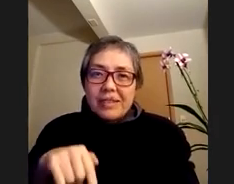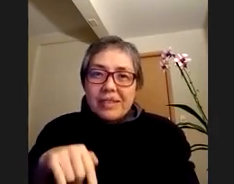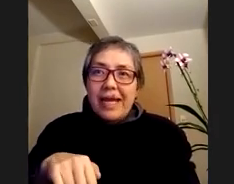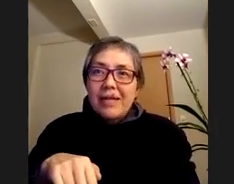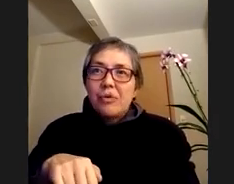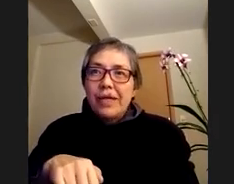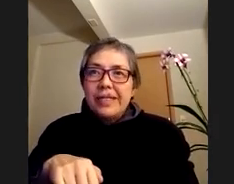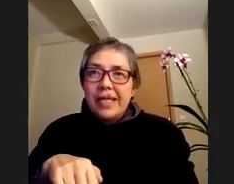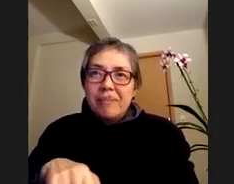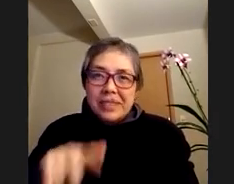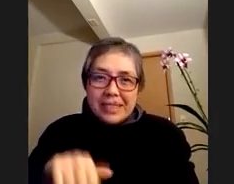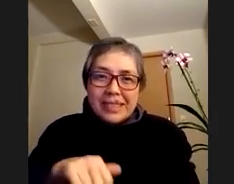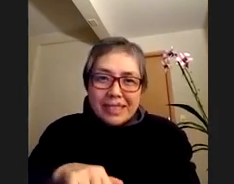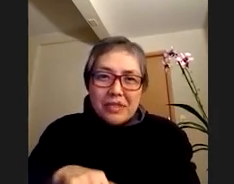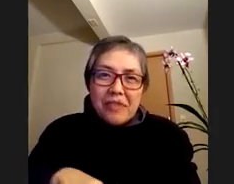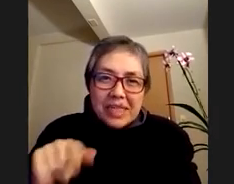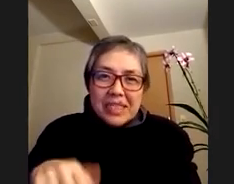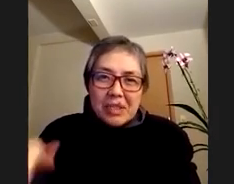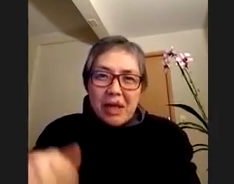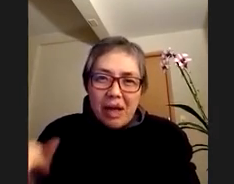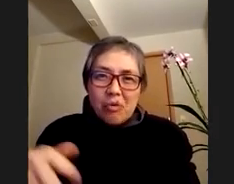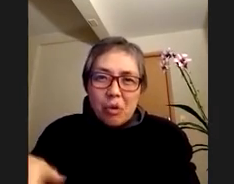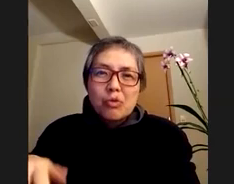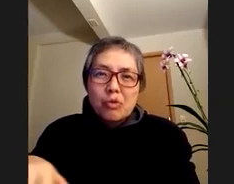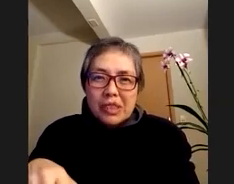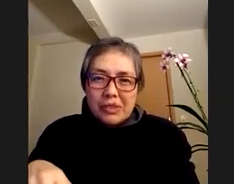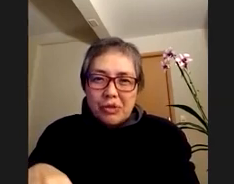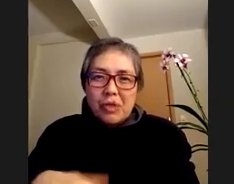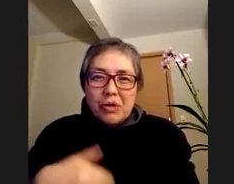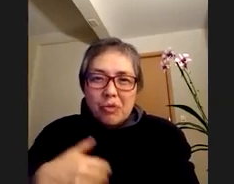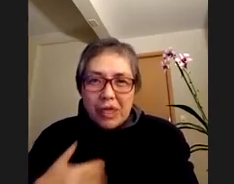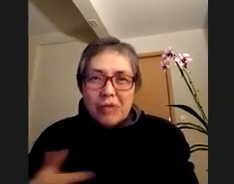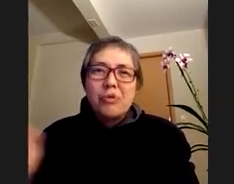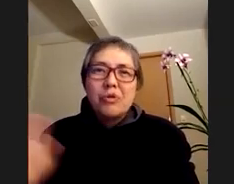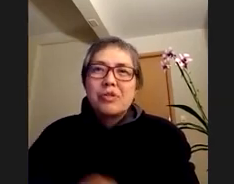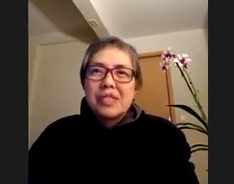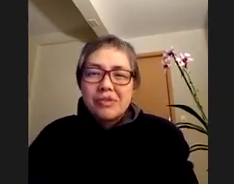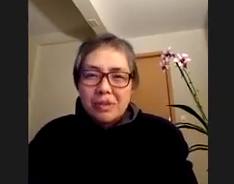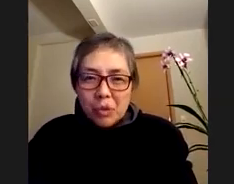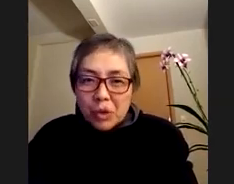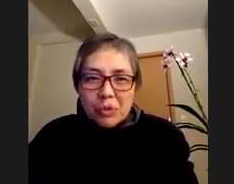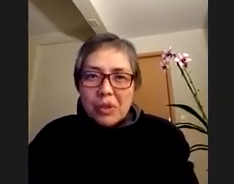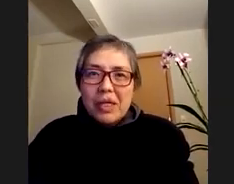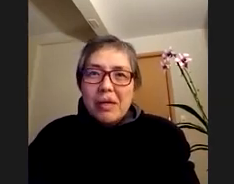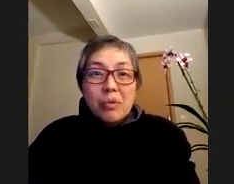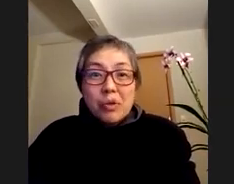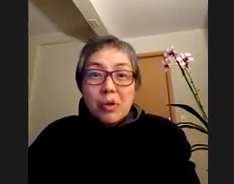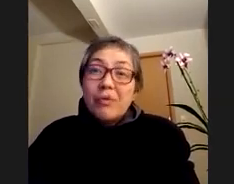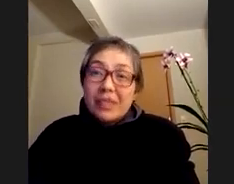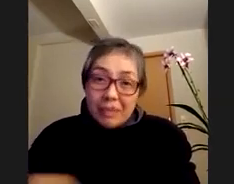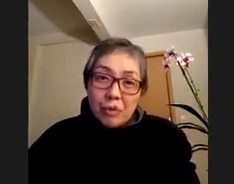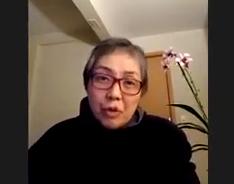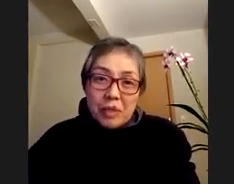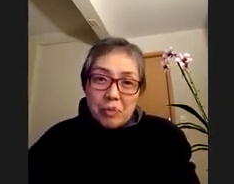Esse sindicato, ele é persistente e valente ao longo dos anos. Eu tenho contato há muitos anos, é